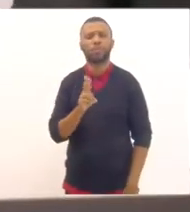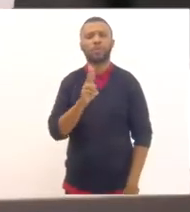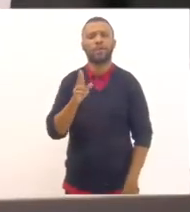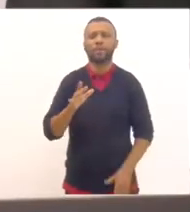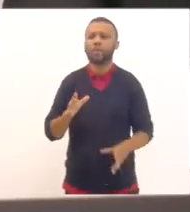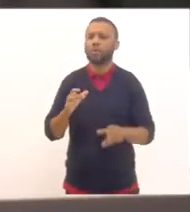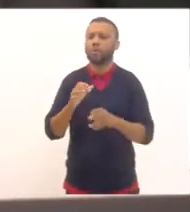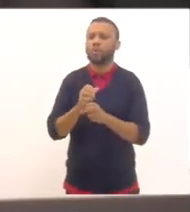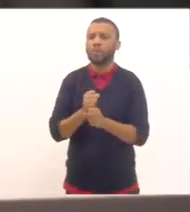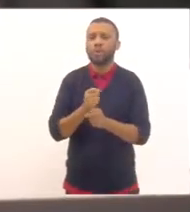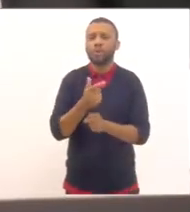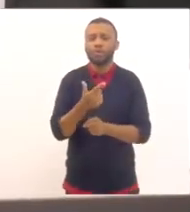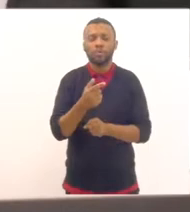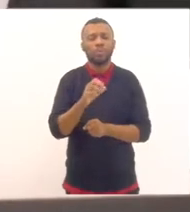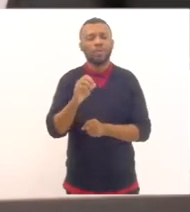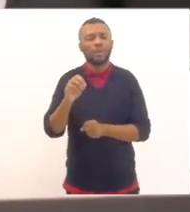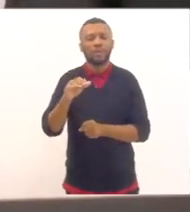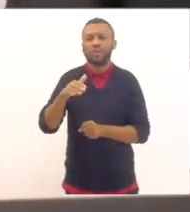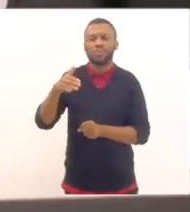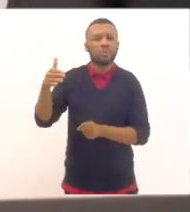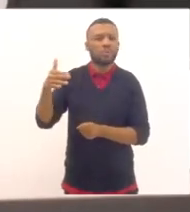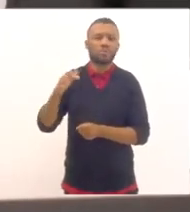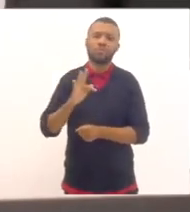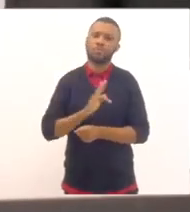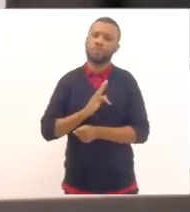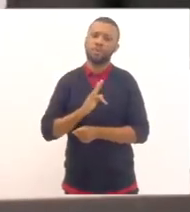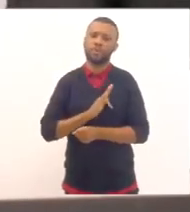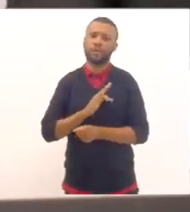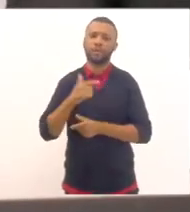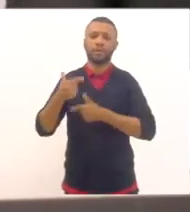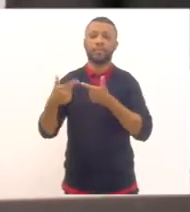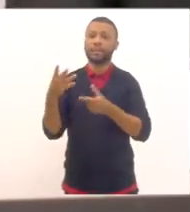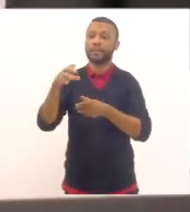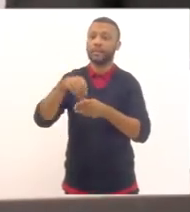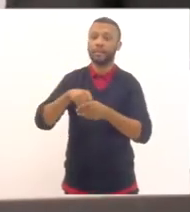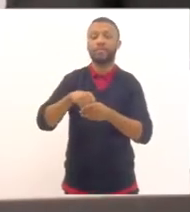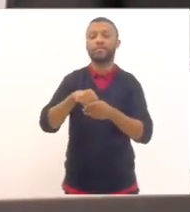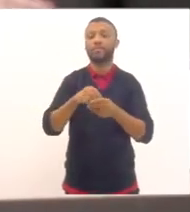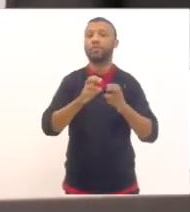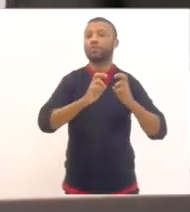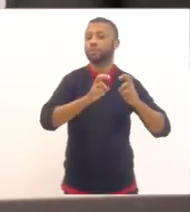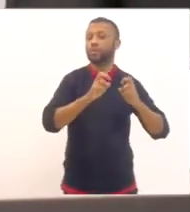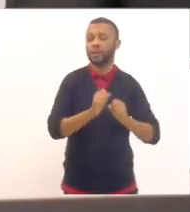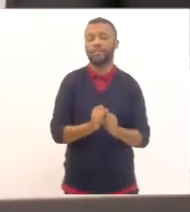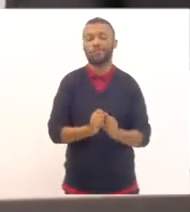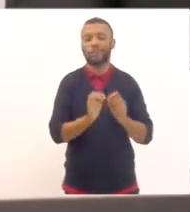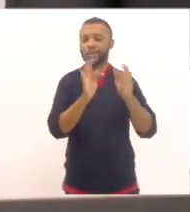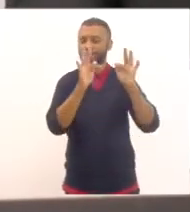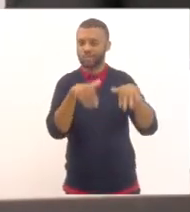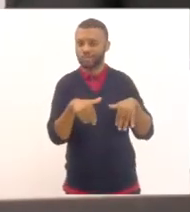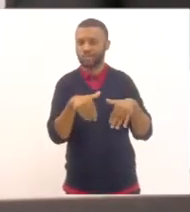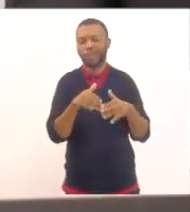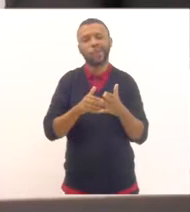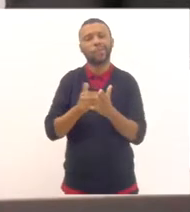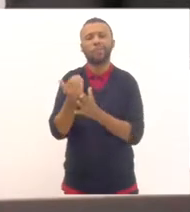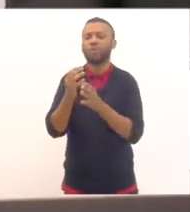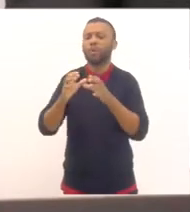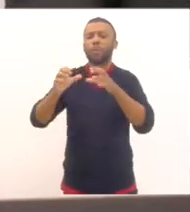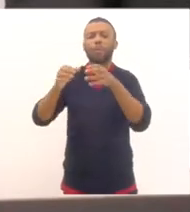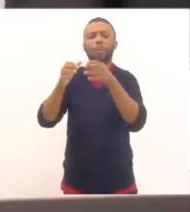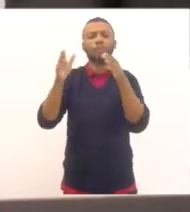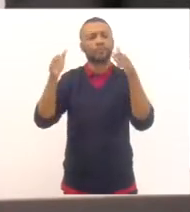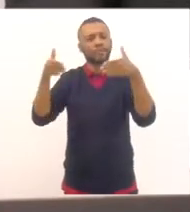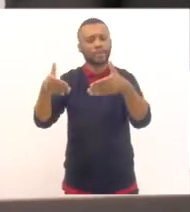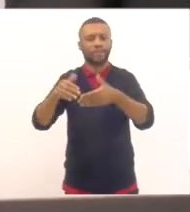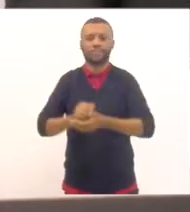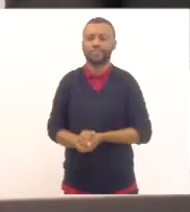e poucos homens que trabalhavam no no batalhão Ferroviário deixou de existir passou se esse grupamento esse